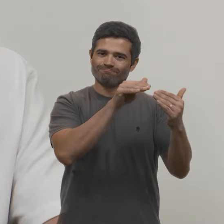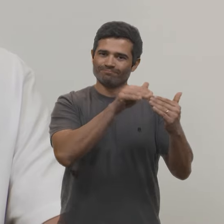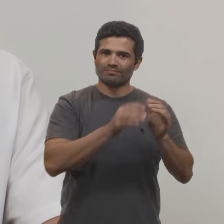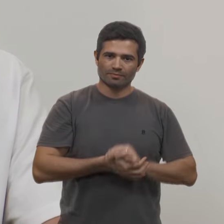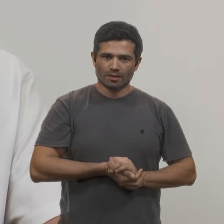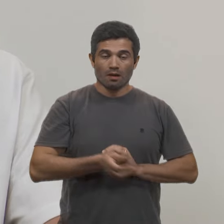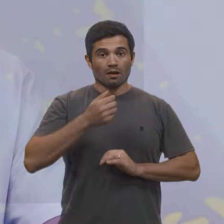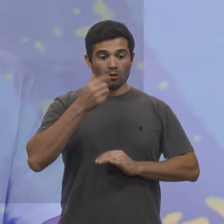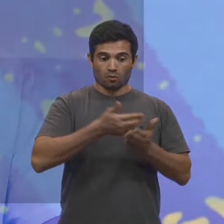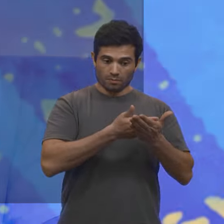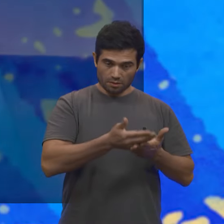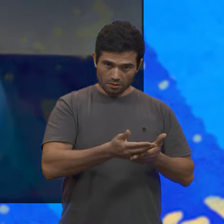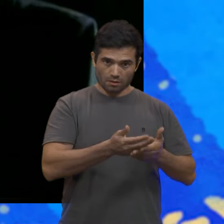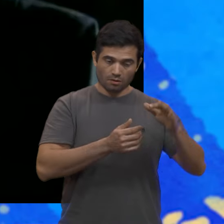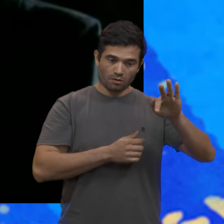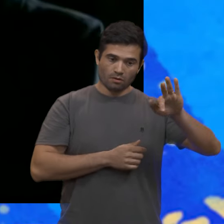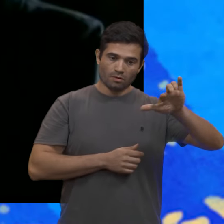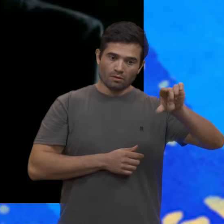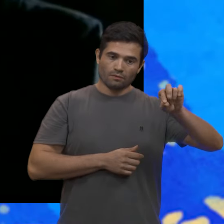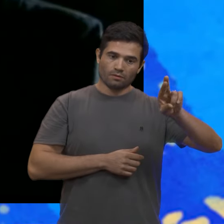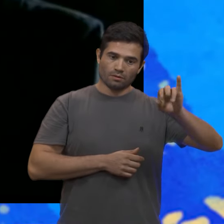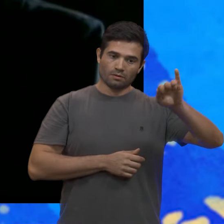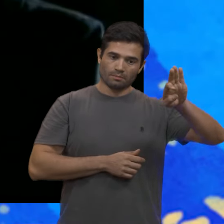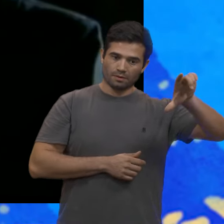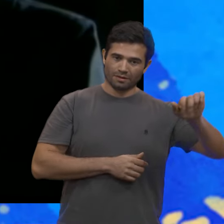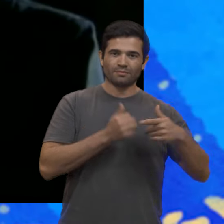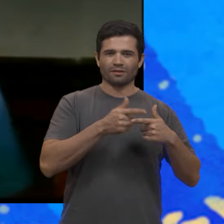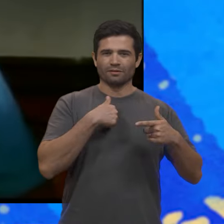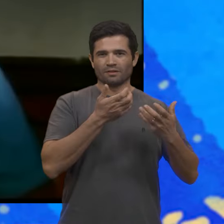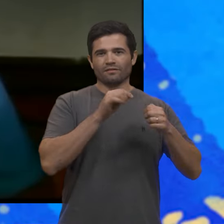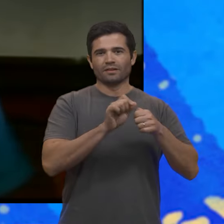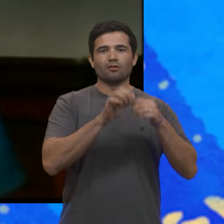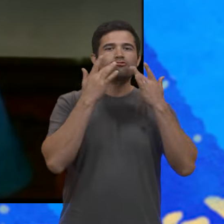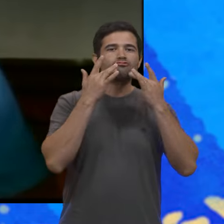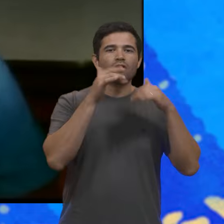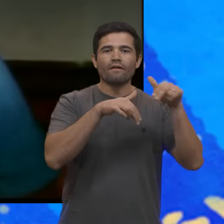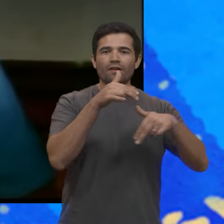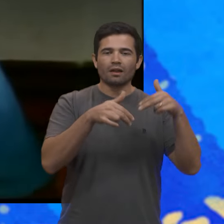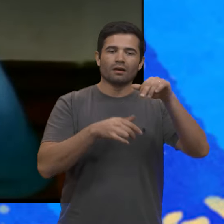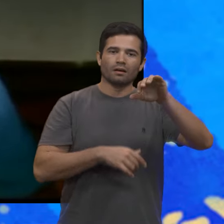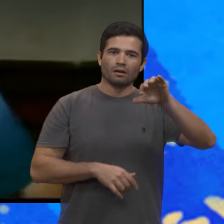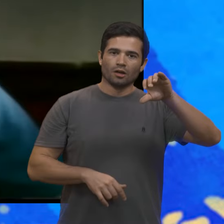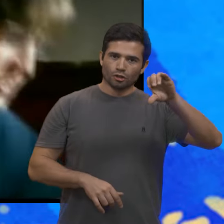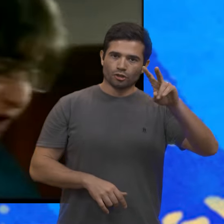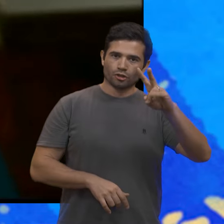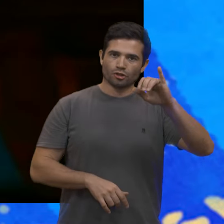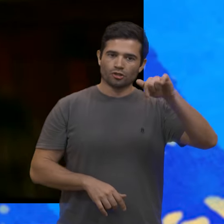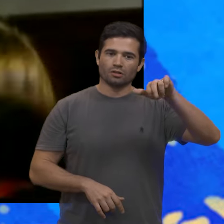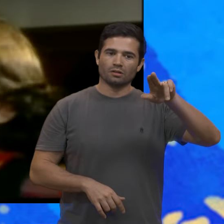eu era esse público, né? Eu comecei em Floribela, na Bandeirantes, porque eu queria fazer Chiquititas. E aí eu pedi para minha